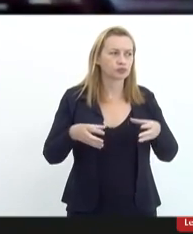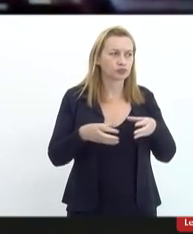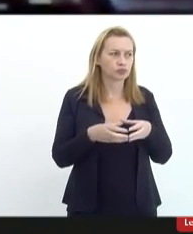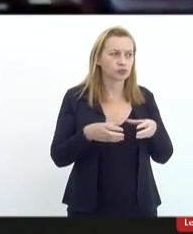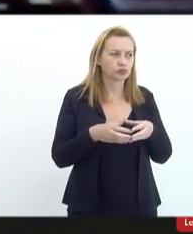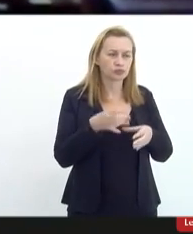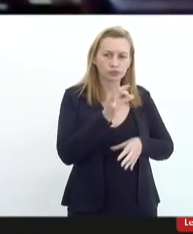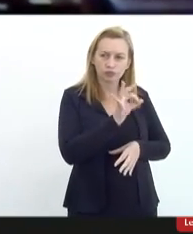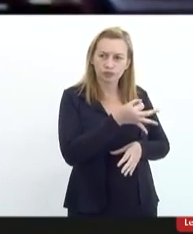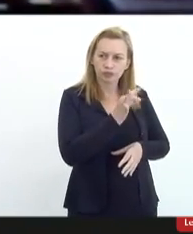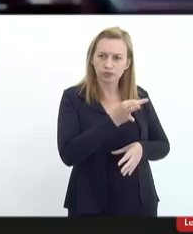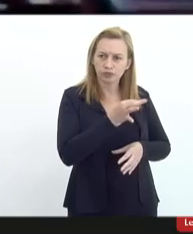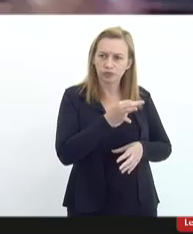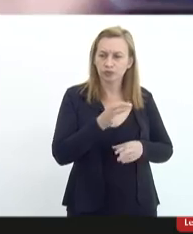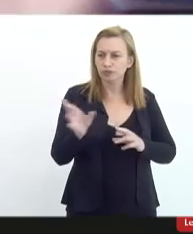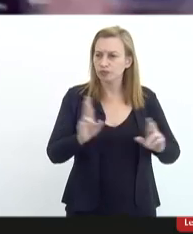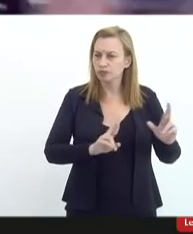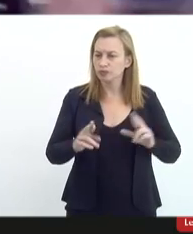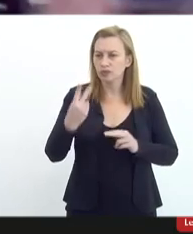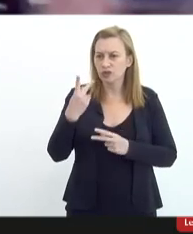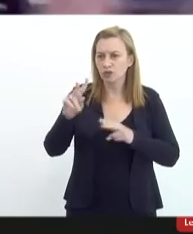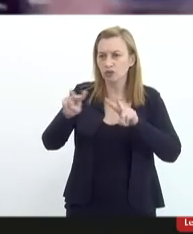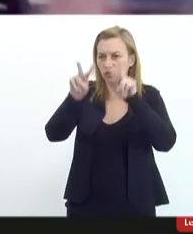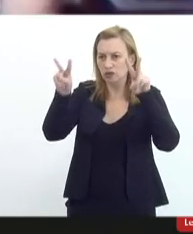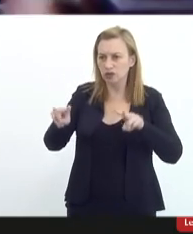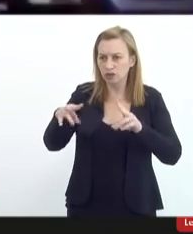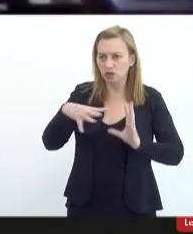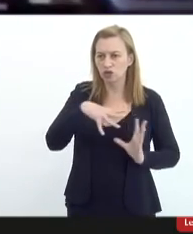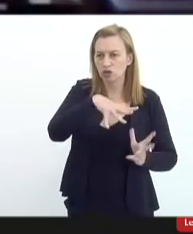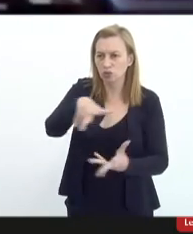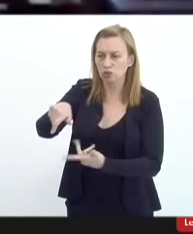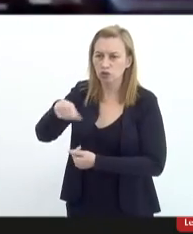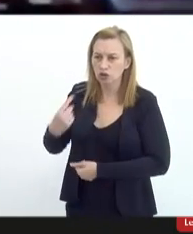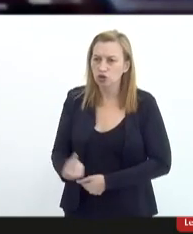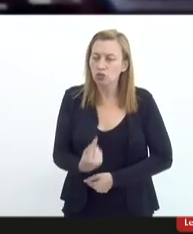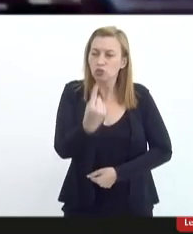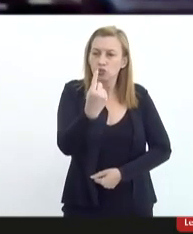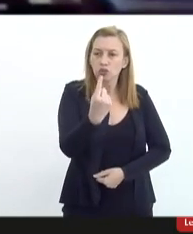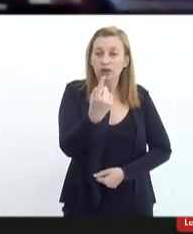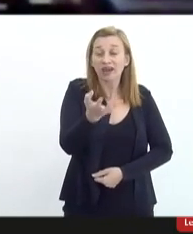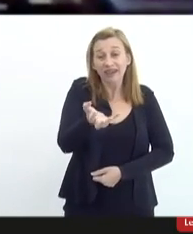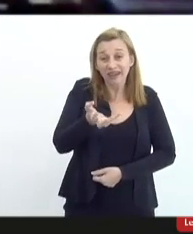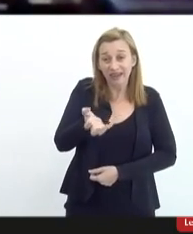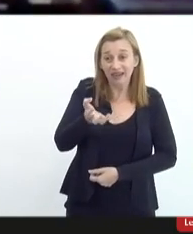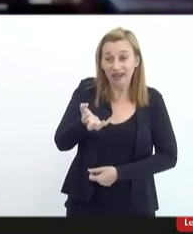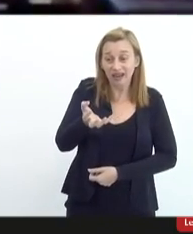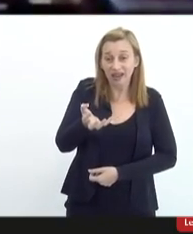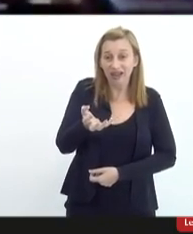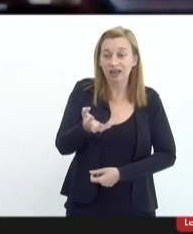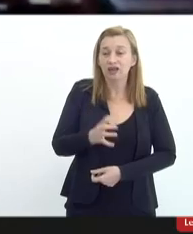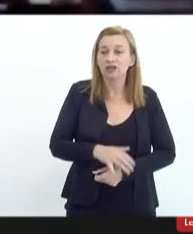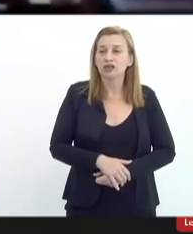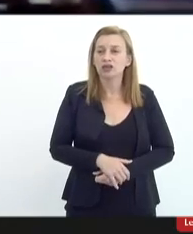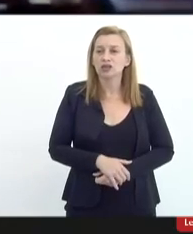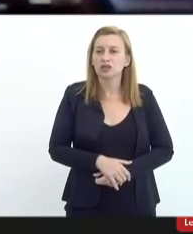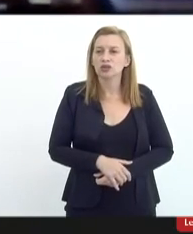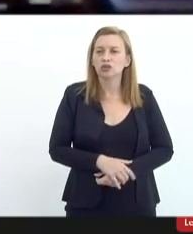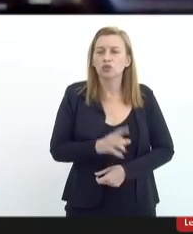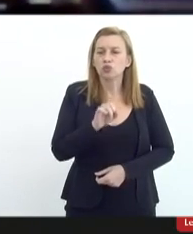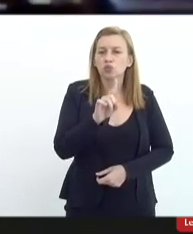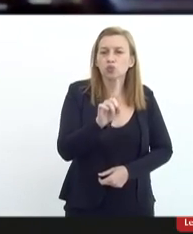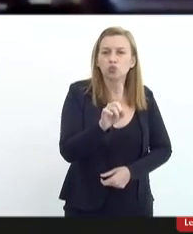em relação a que a sua visão de mundo seja única é querer a imposição de uma